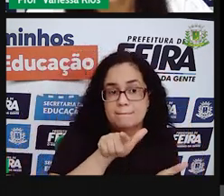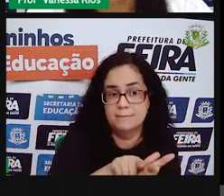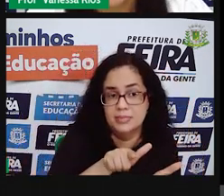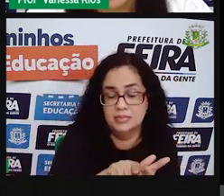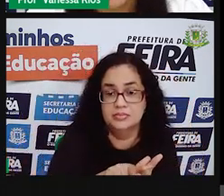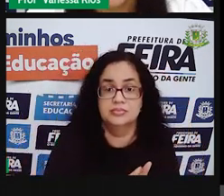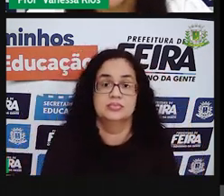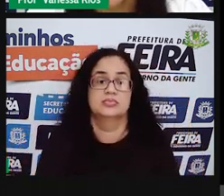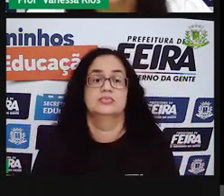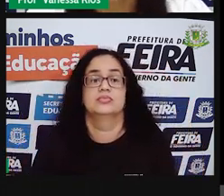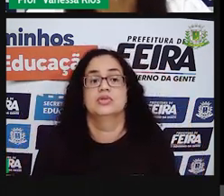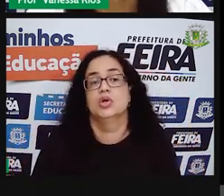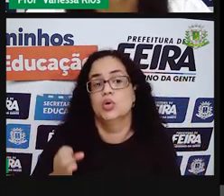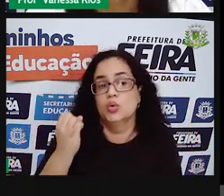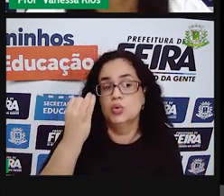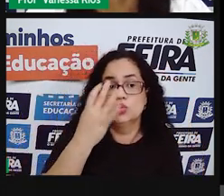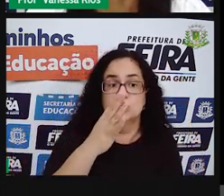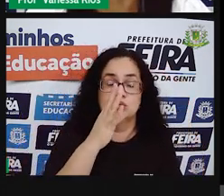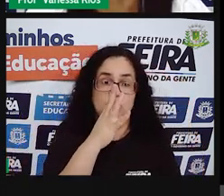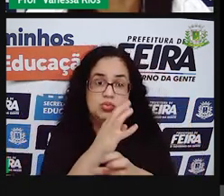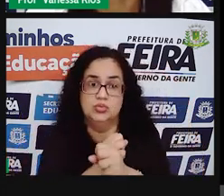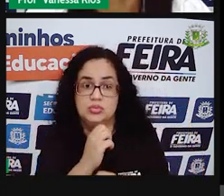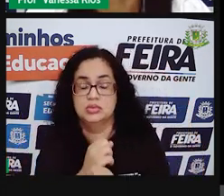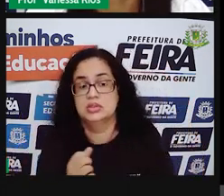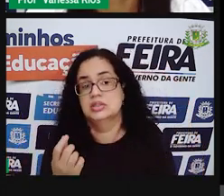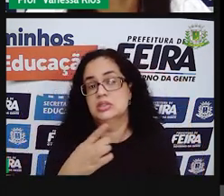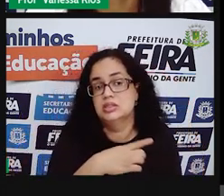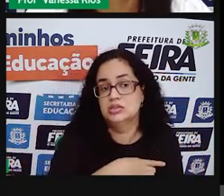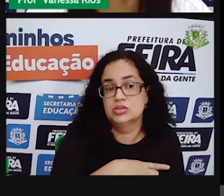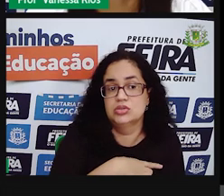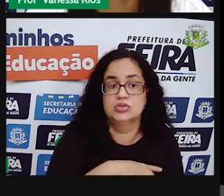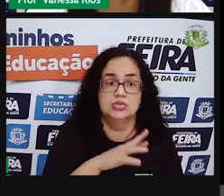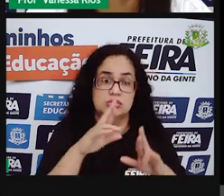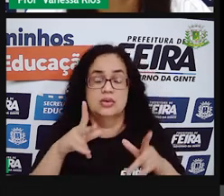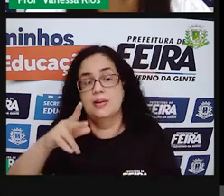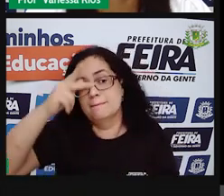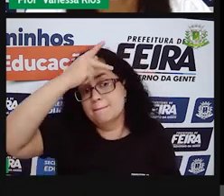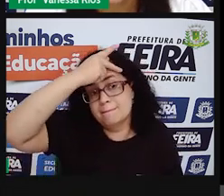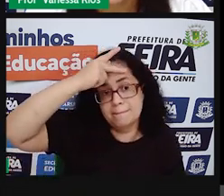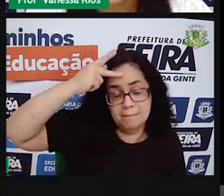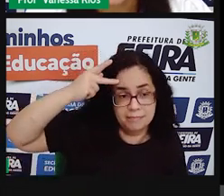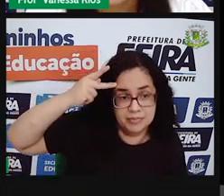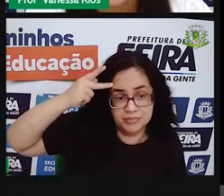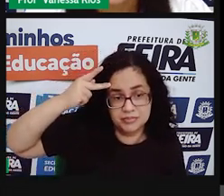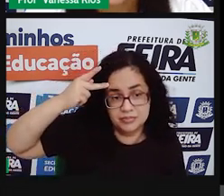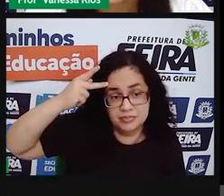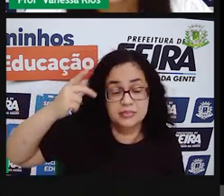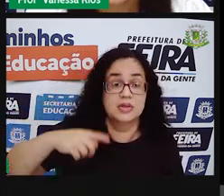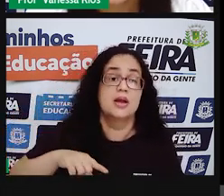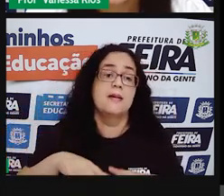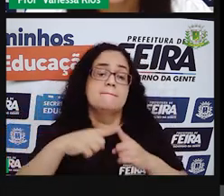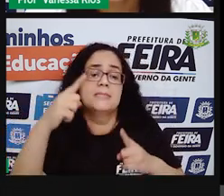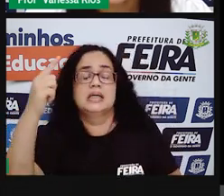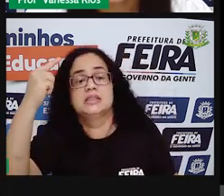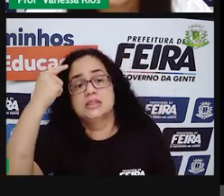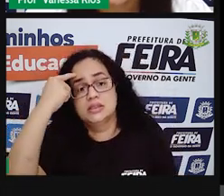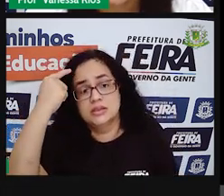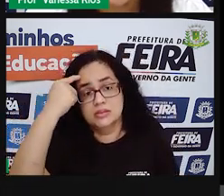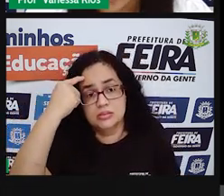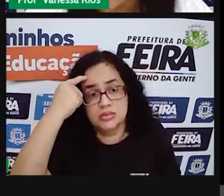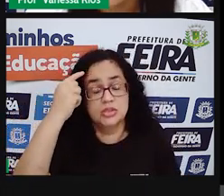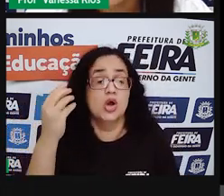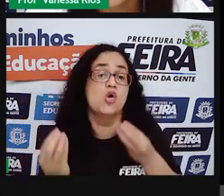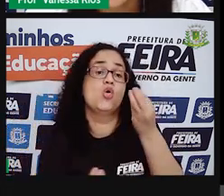De armar a continha. Então, são coisas que se diferem, às vezes, de pessoa para pessoa. Mas pensem aí nas